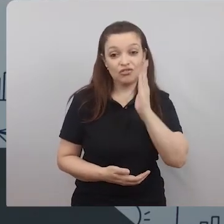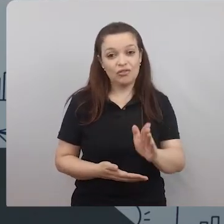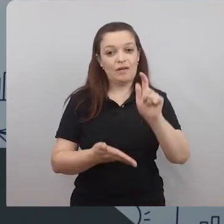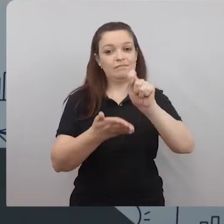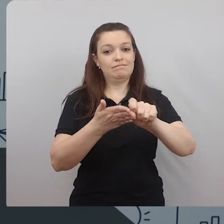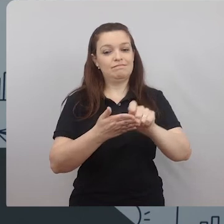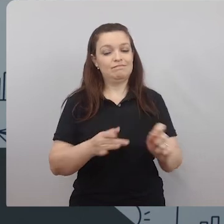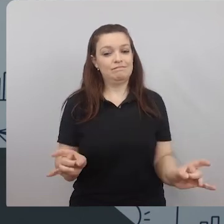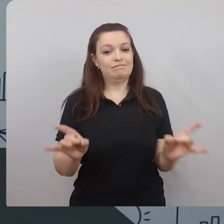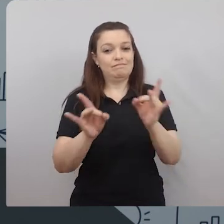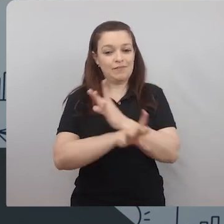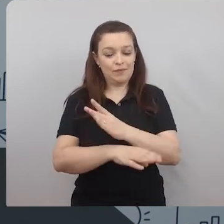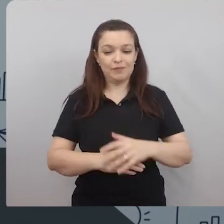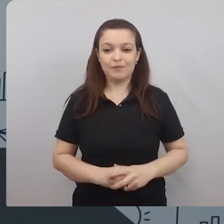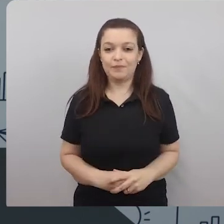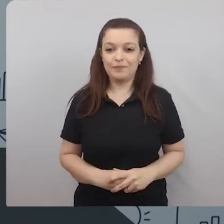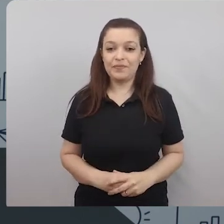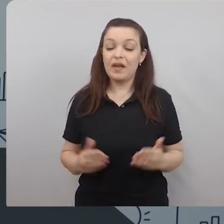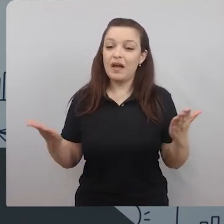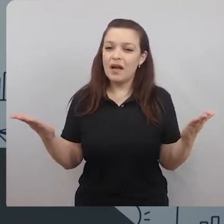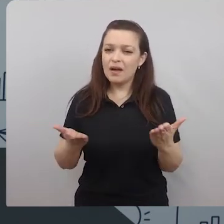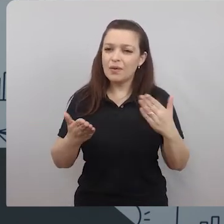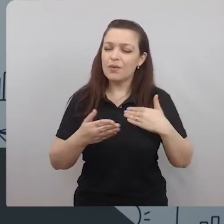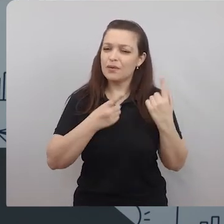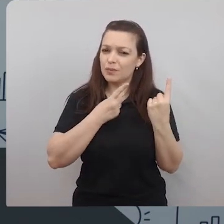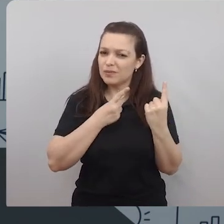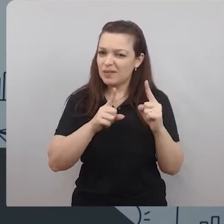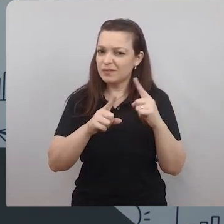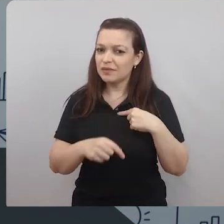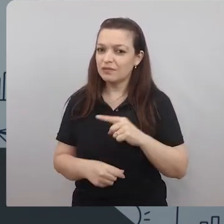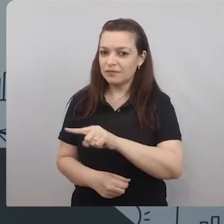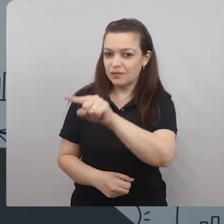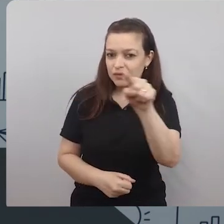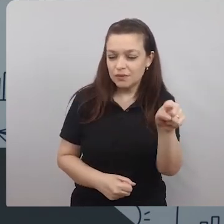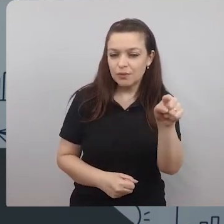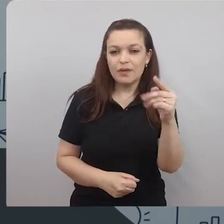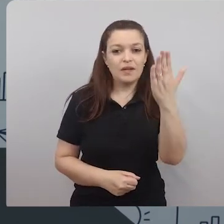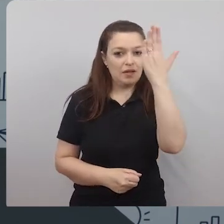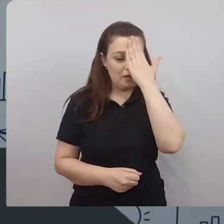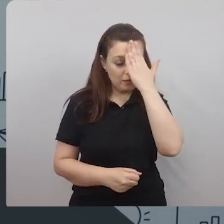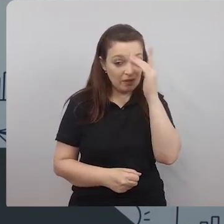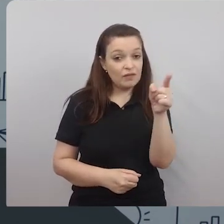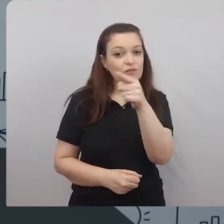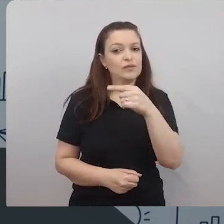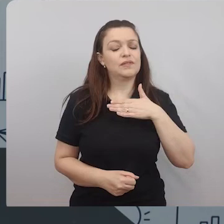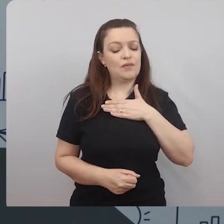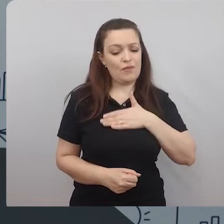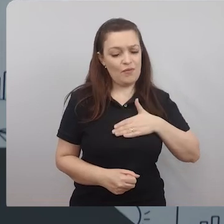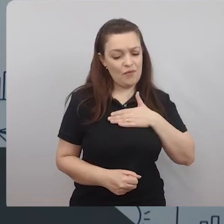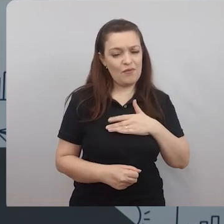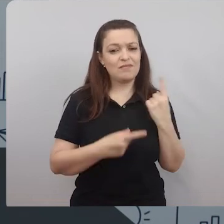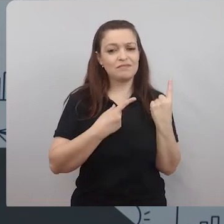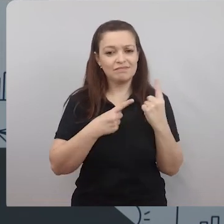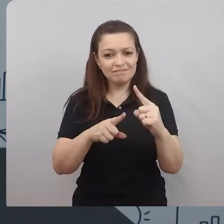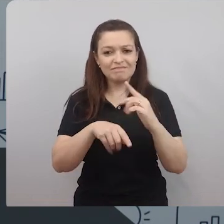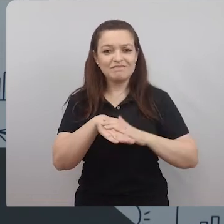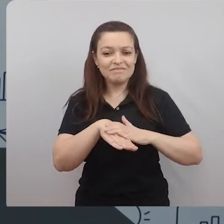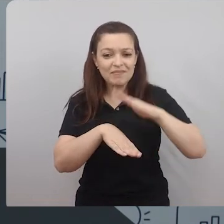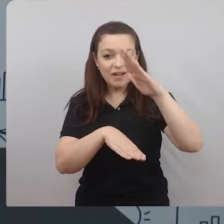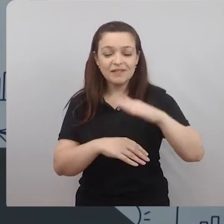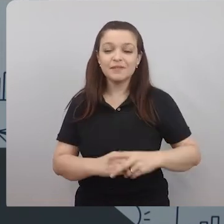e pai. Agora, eu tenho um desafio para vocês. Eu sei que vocês gostam de desafio, eu também